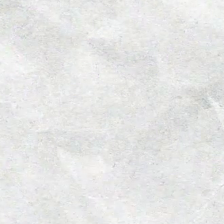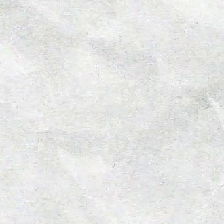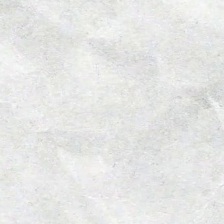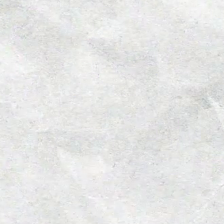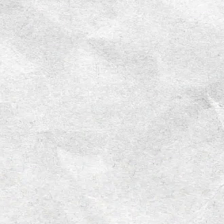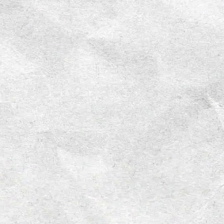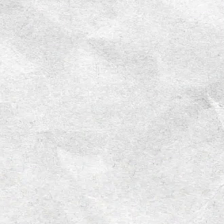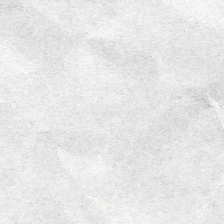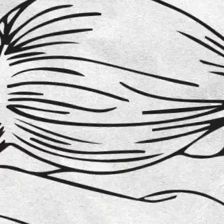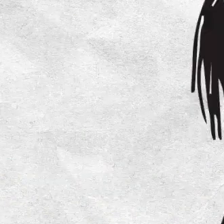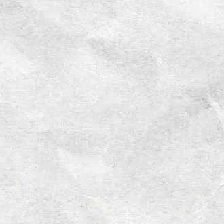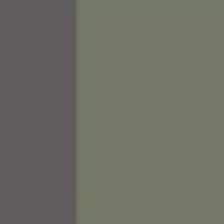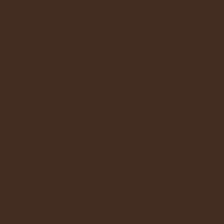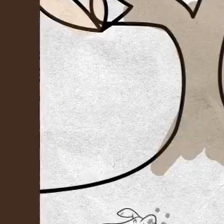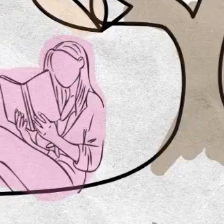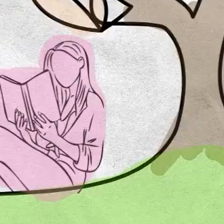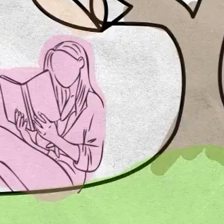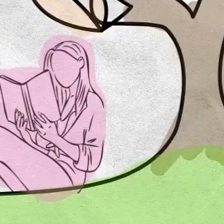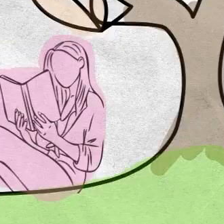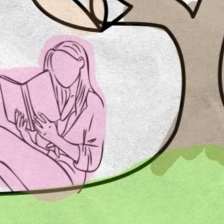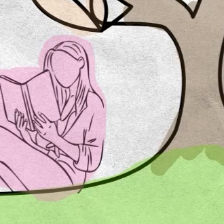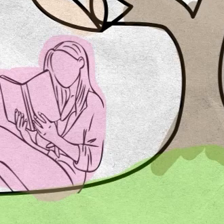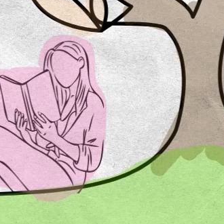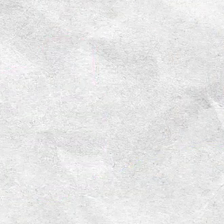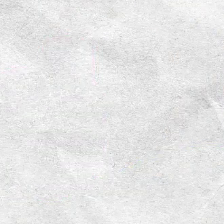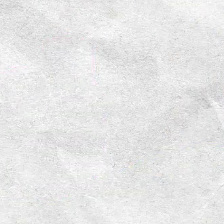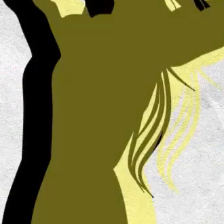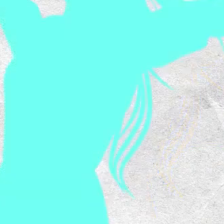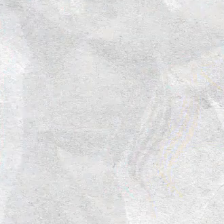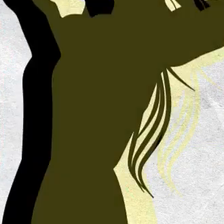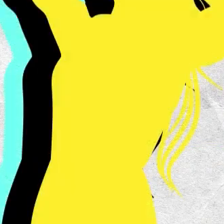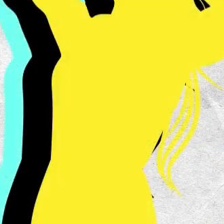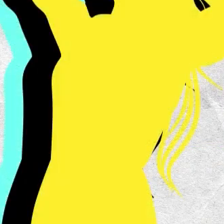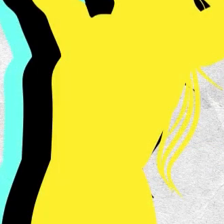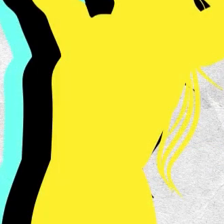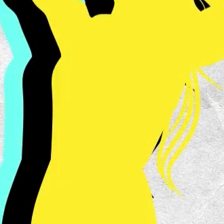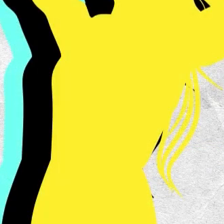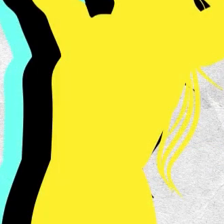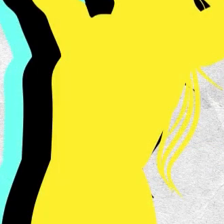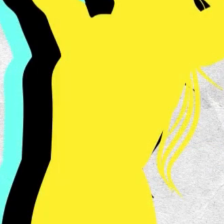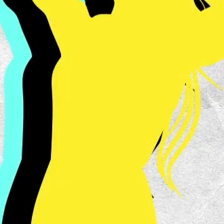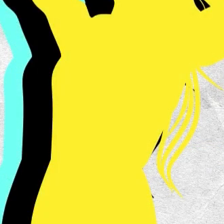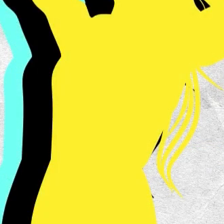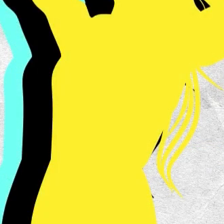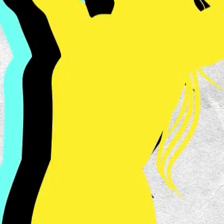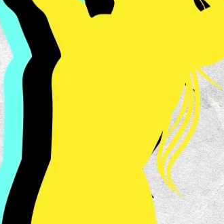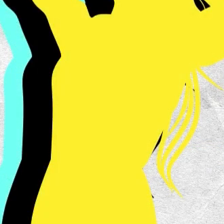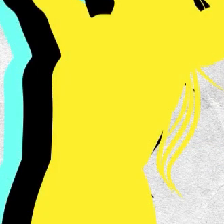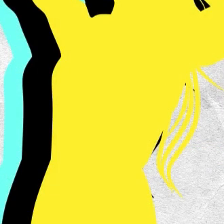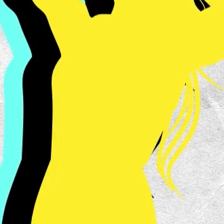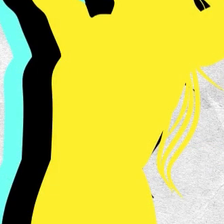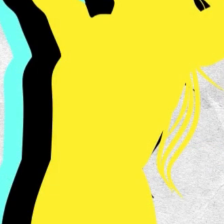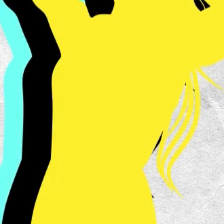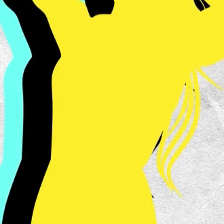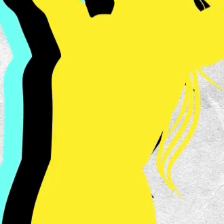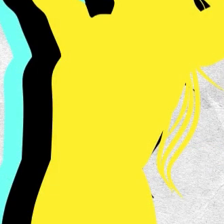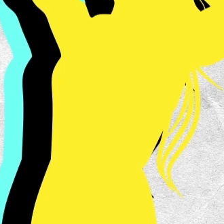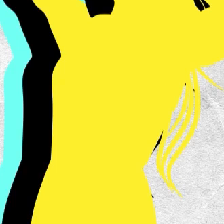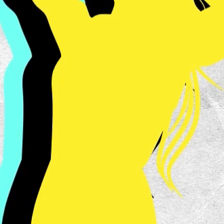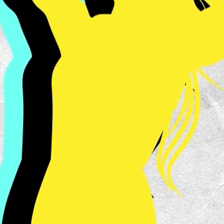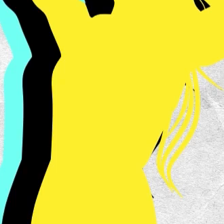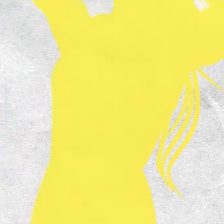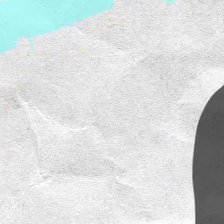estresse, ansiedade e depressão. A exposição à natureza acalma a mente, melhora o humor e aumenta a sensação de bem-estar